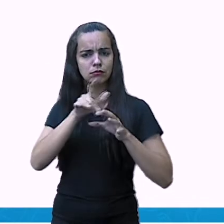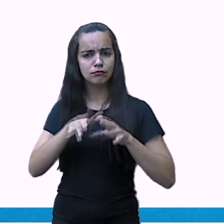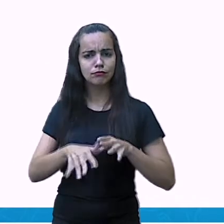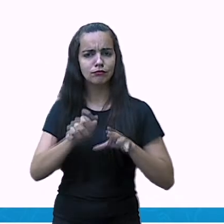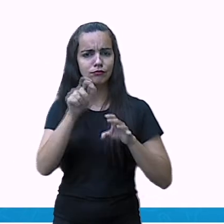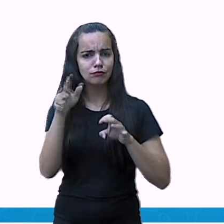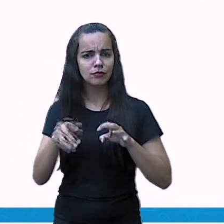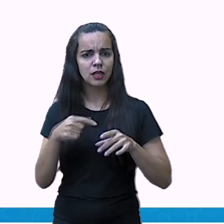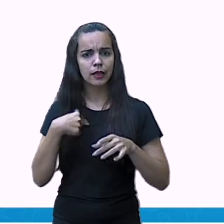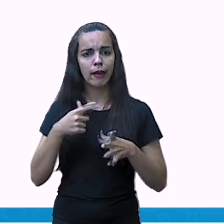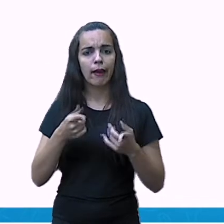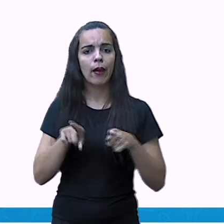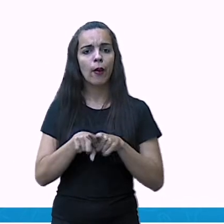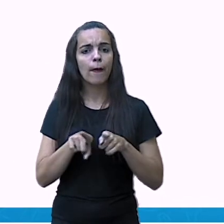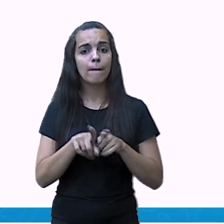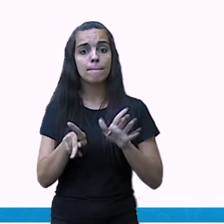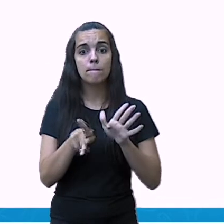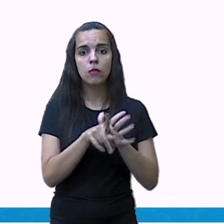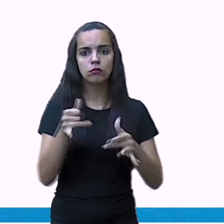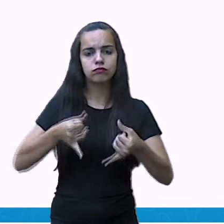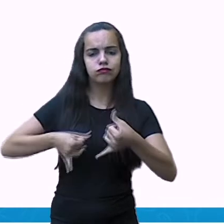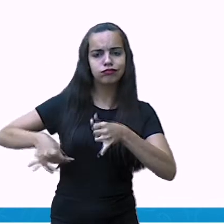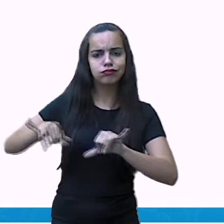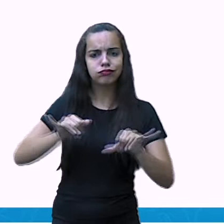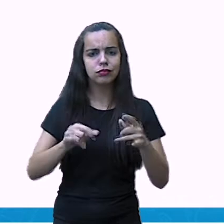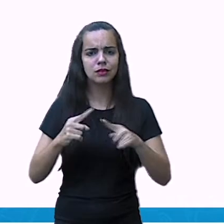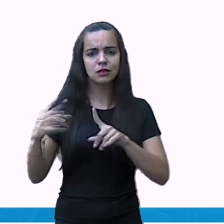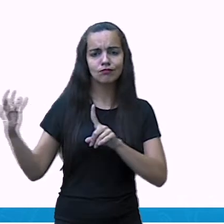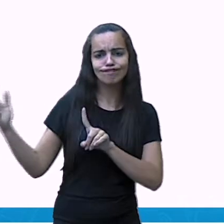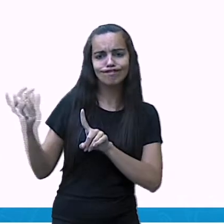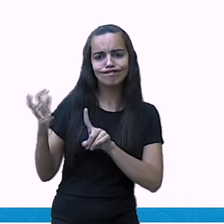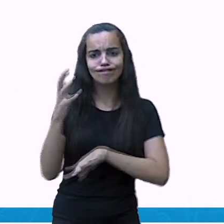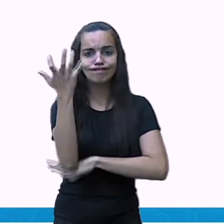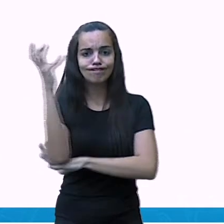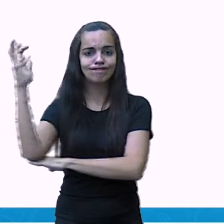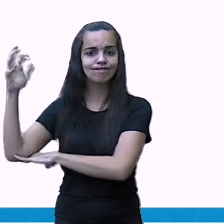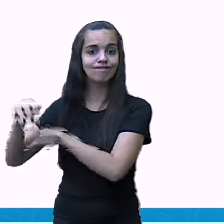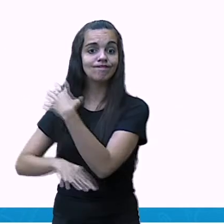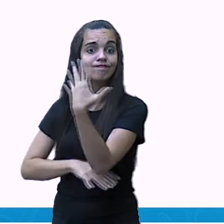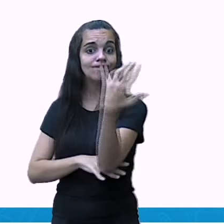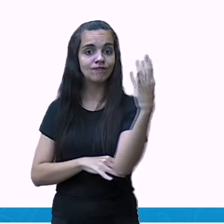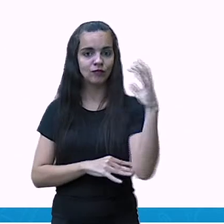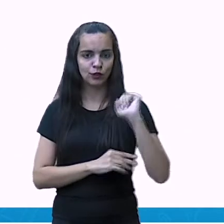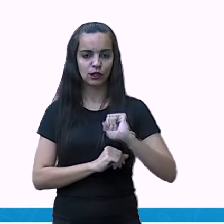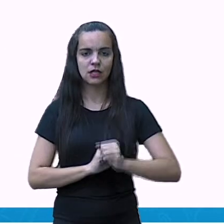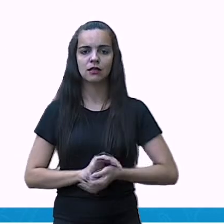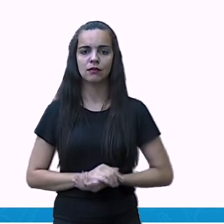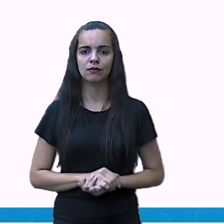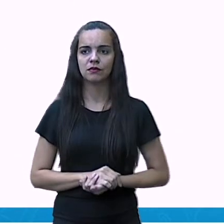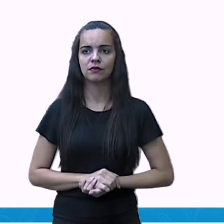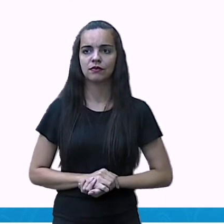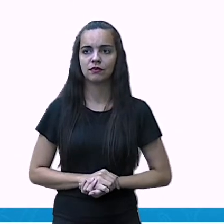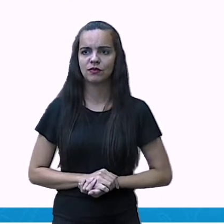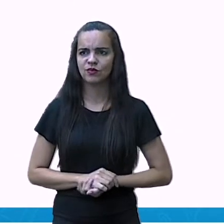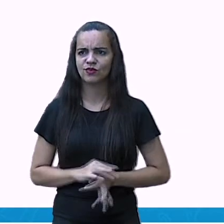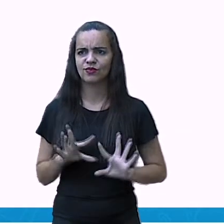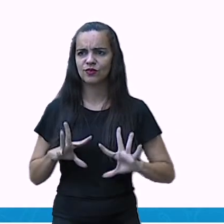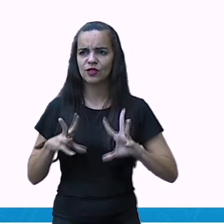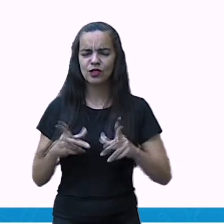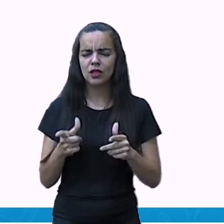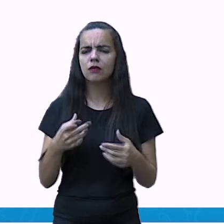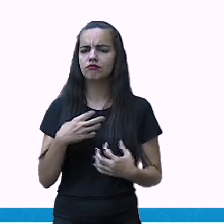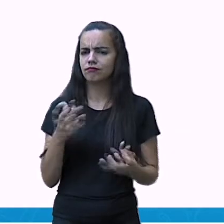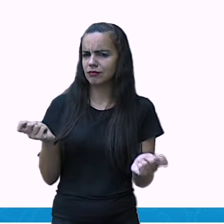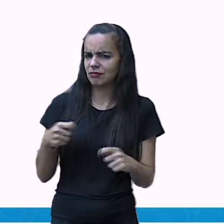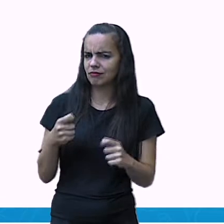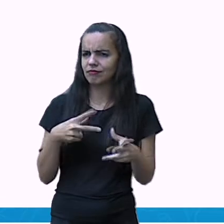oriundas das reações químicas e influência da vegetação. Faz todo